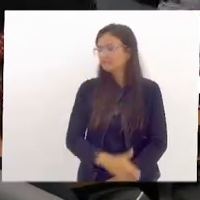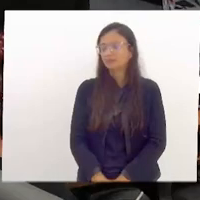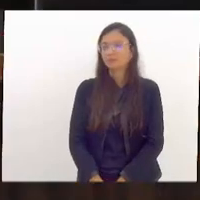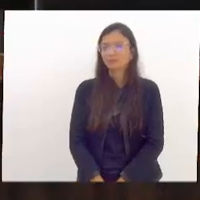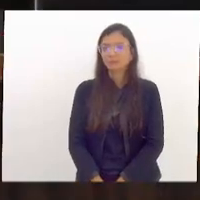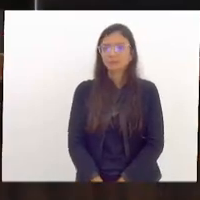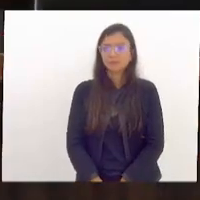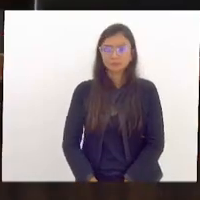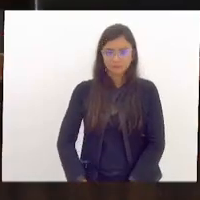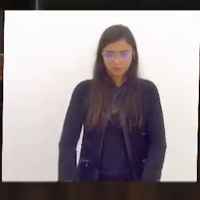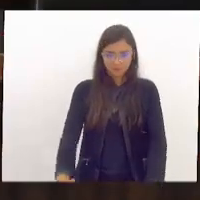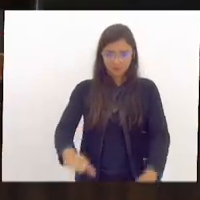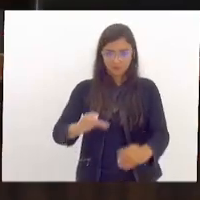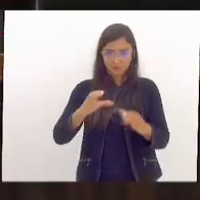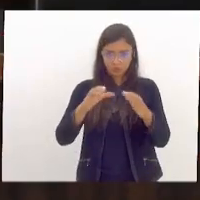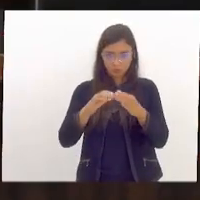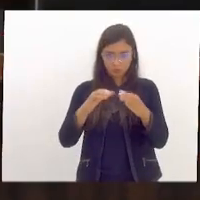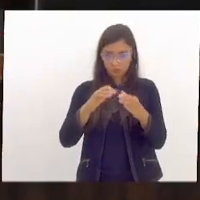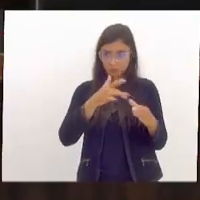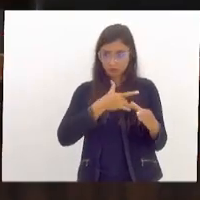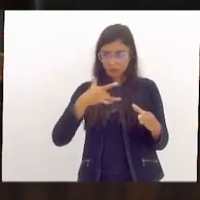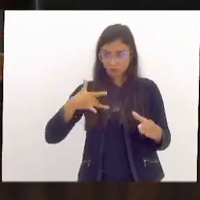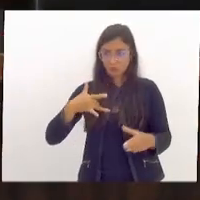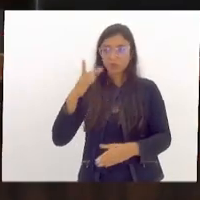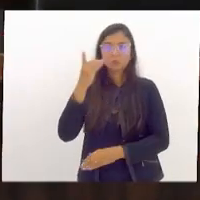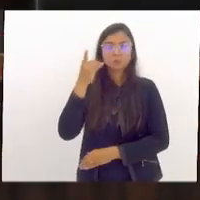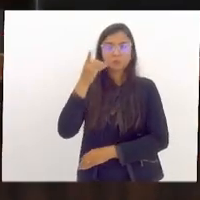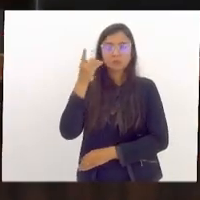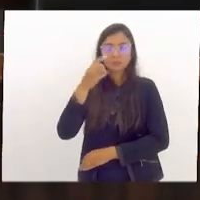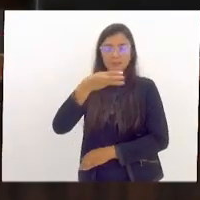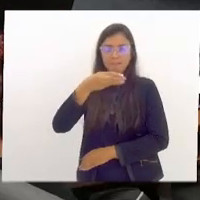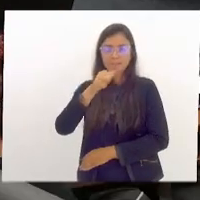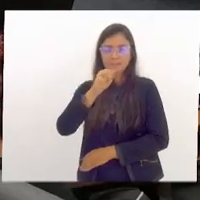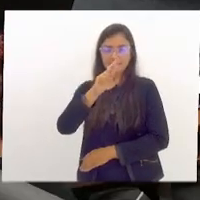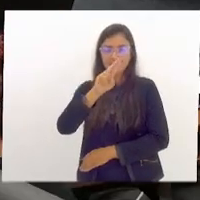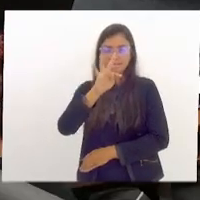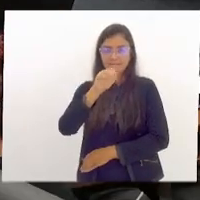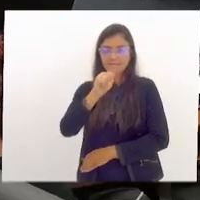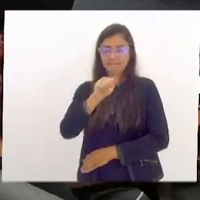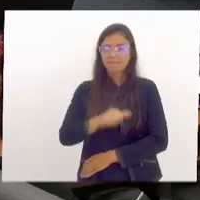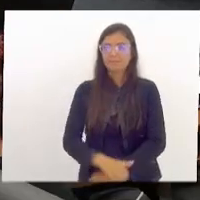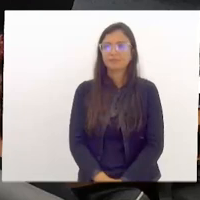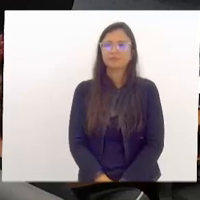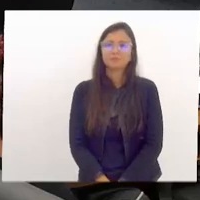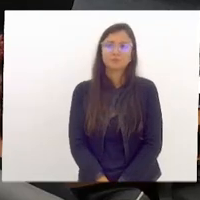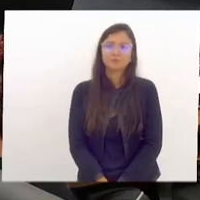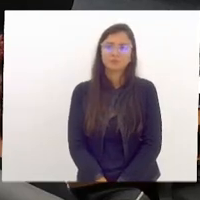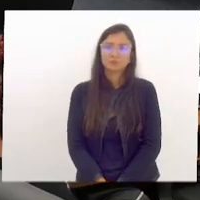Pela Comissão de Saúde, deputada Marta Rocha.